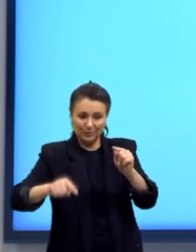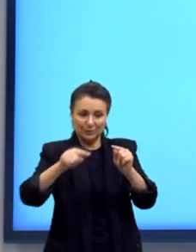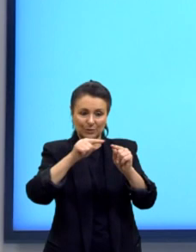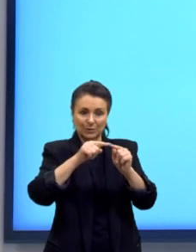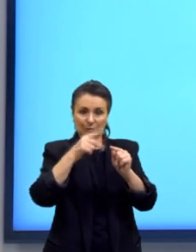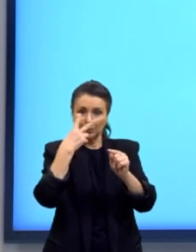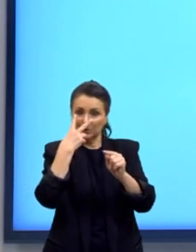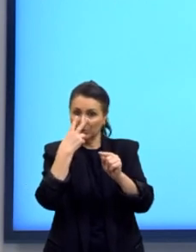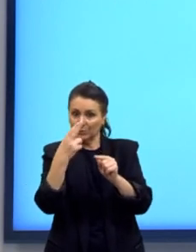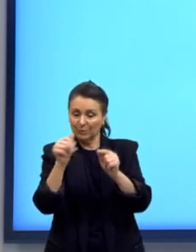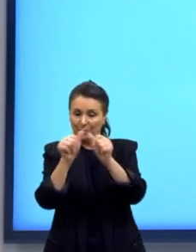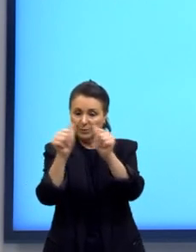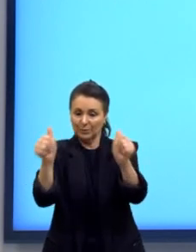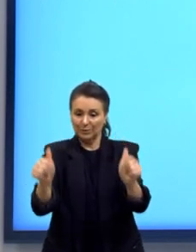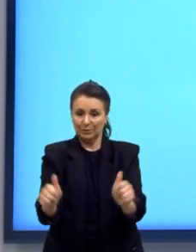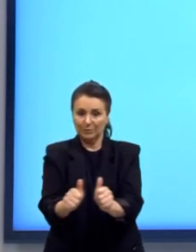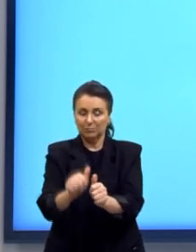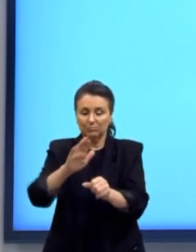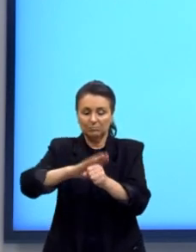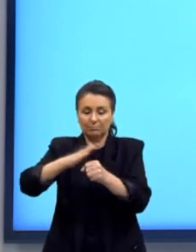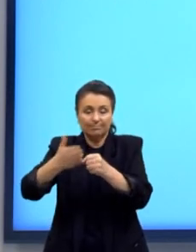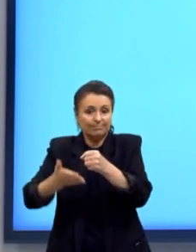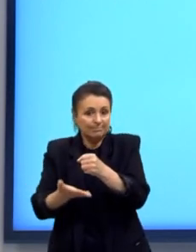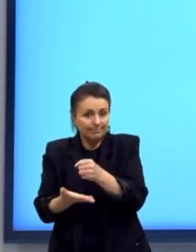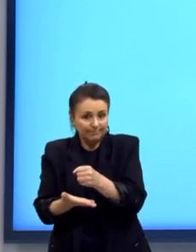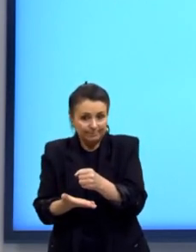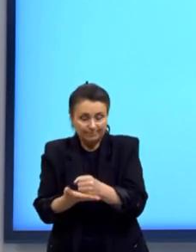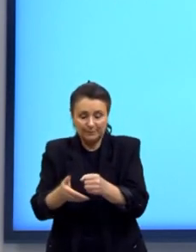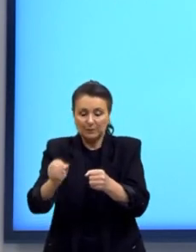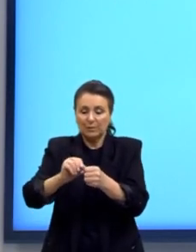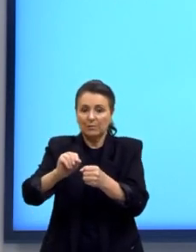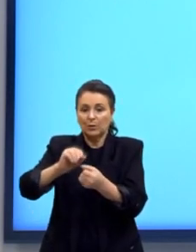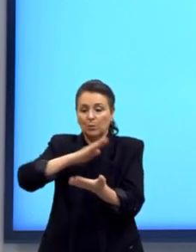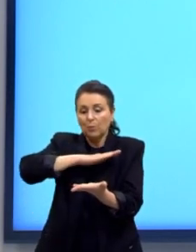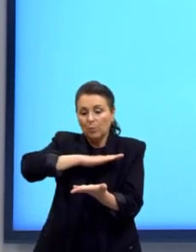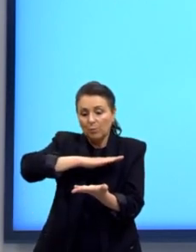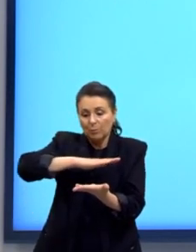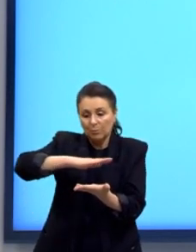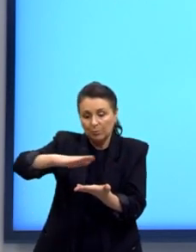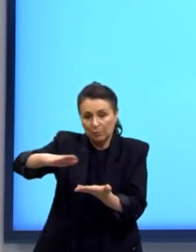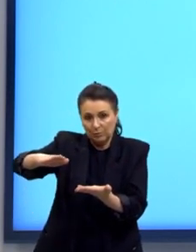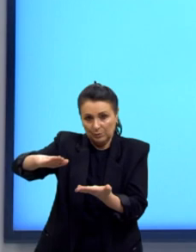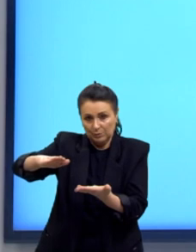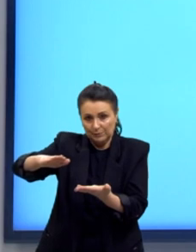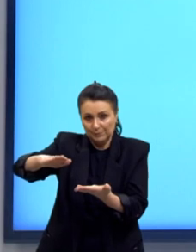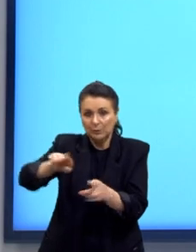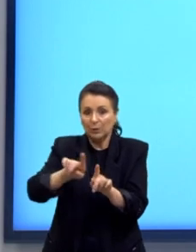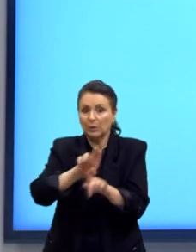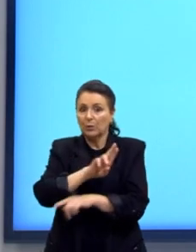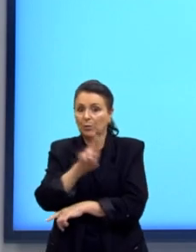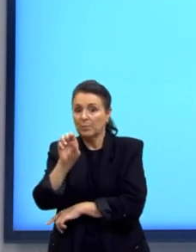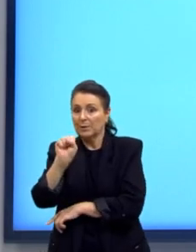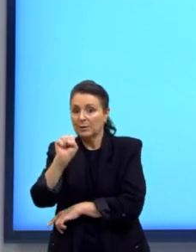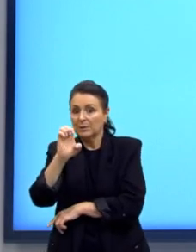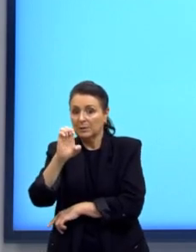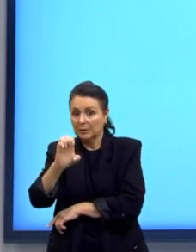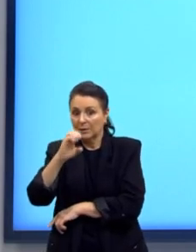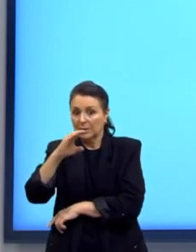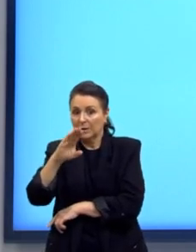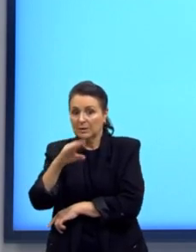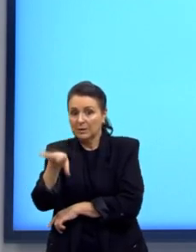na imagem então nós temos um cilindro qualquer e foi feito um corte então uma secção transversal